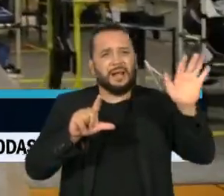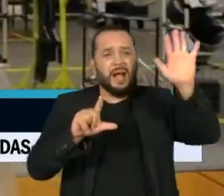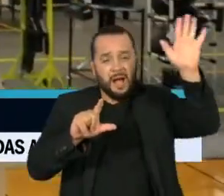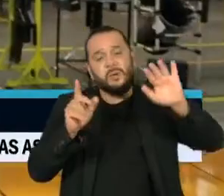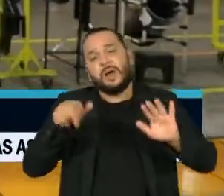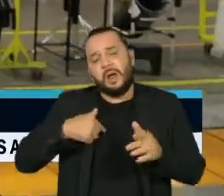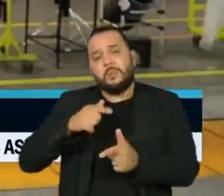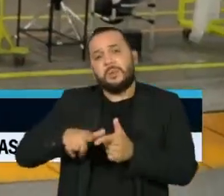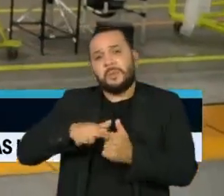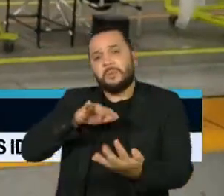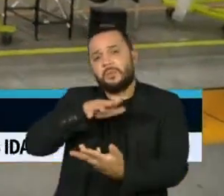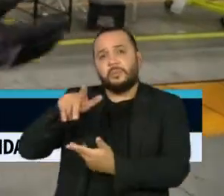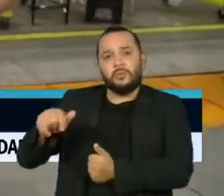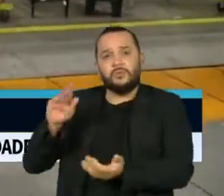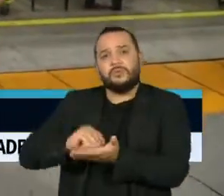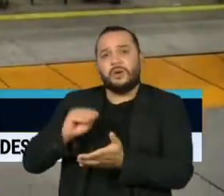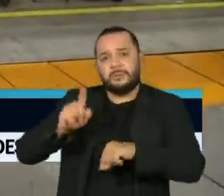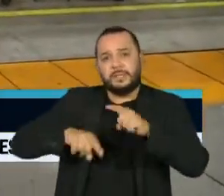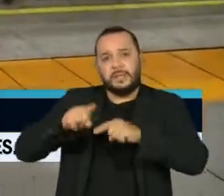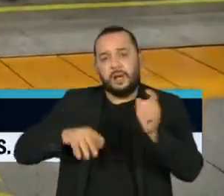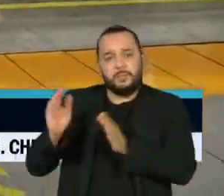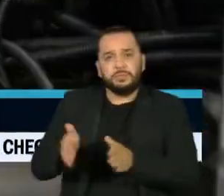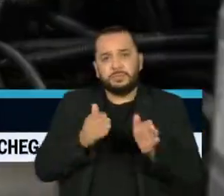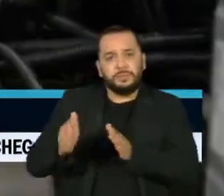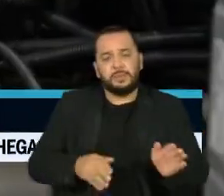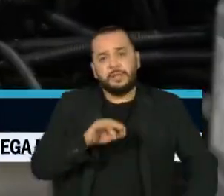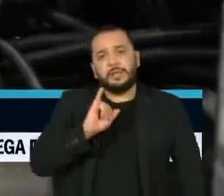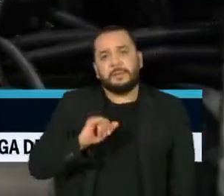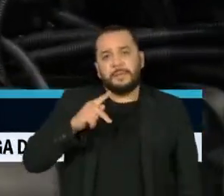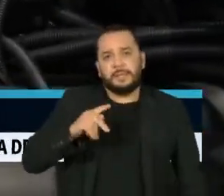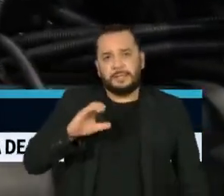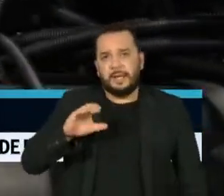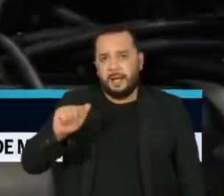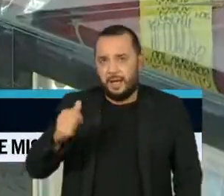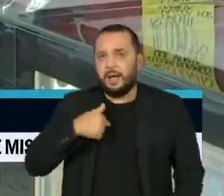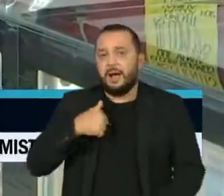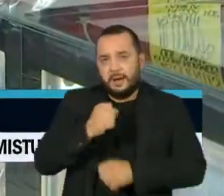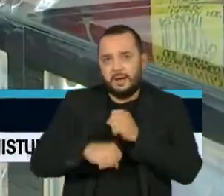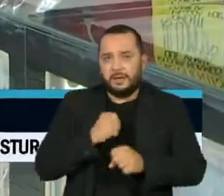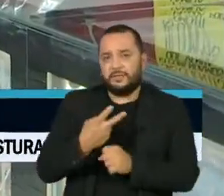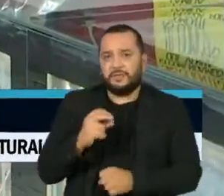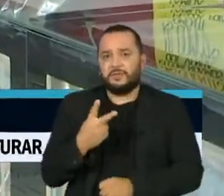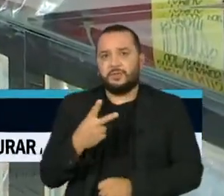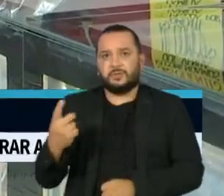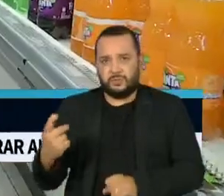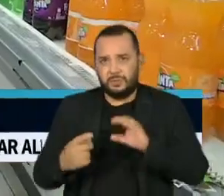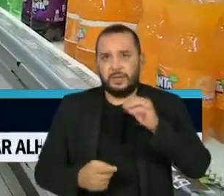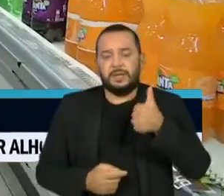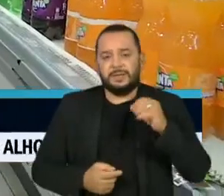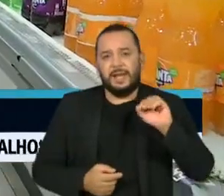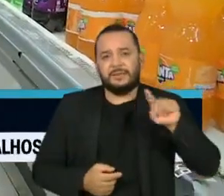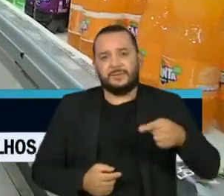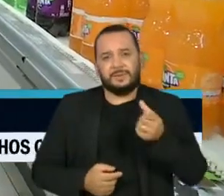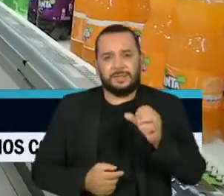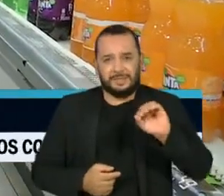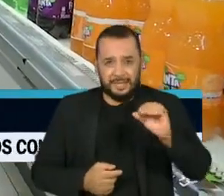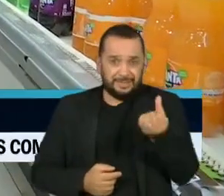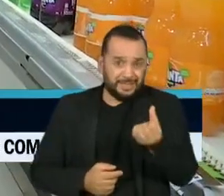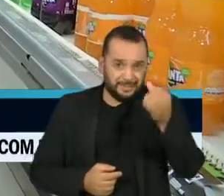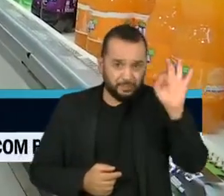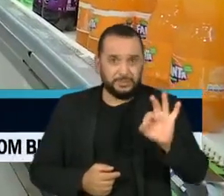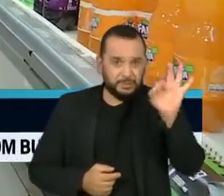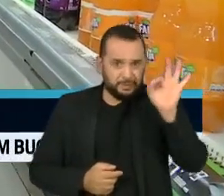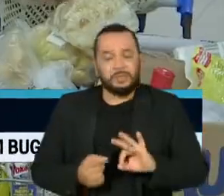na cadeia produtiva. No Brasil, o IPCA fechou 2021 em 10,06%, a maior taxa dos